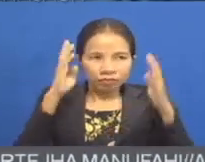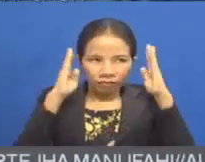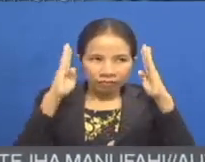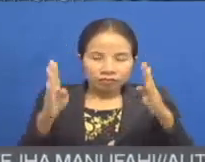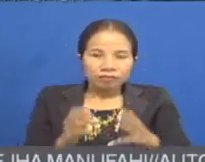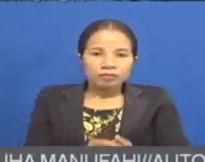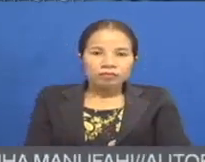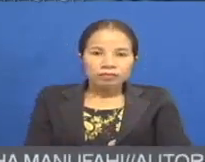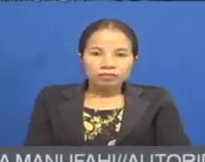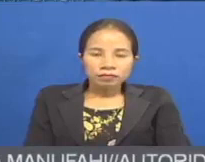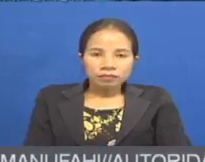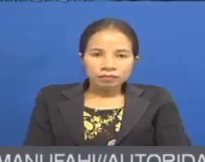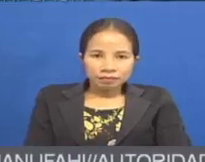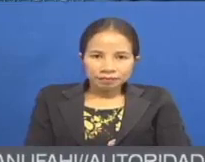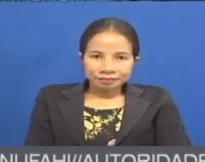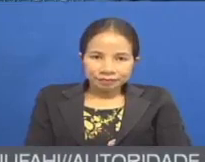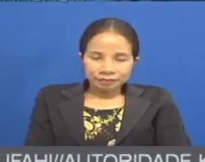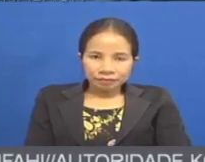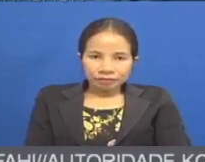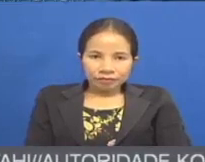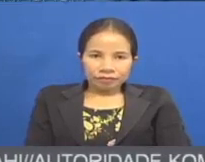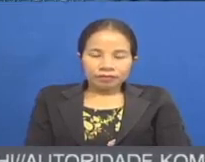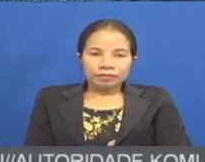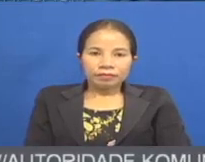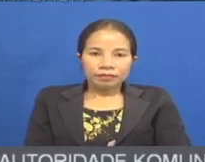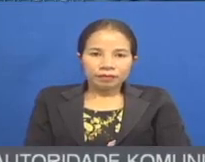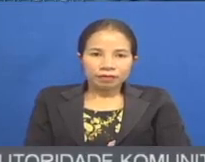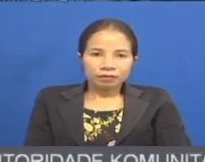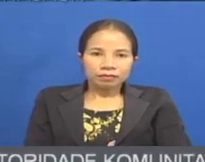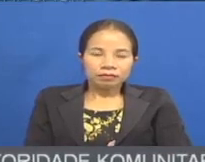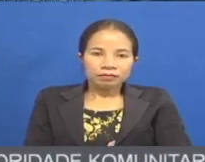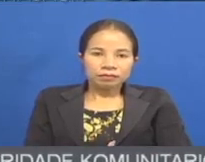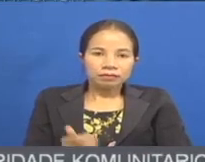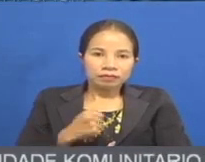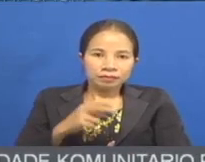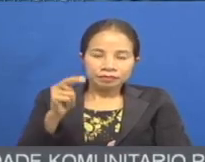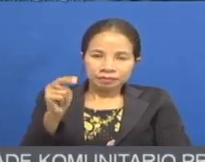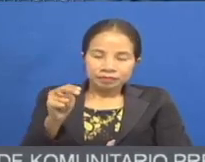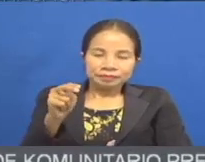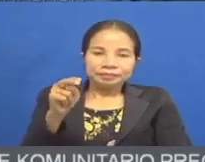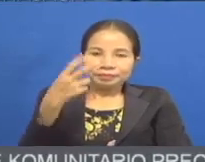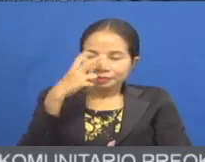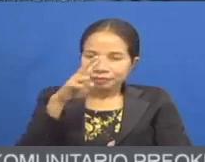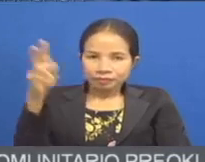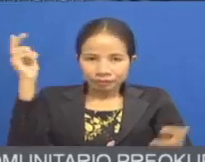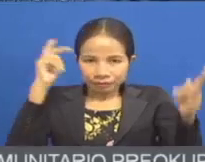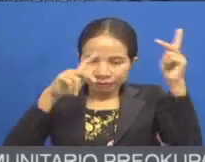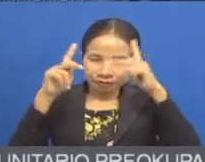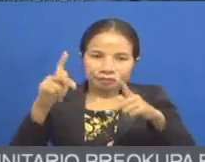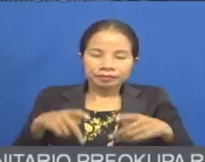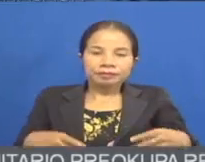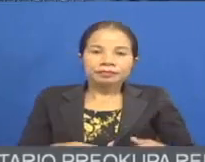fronteira terrestre, motain, motamassim, ninian, para a questão e da gestão